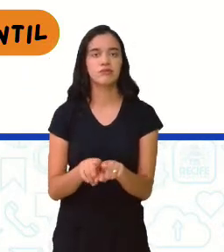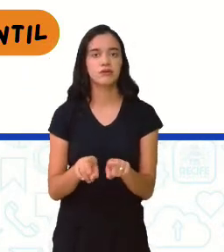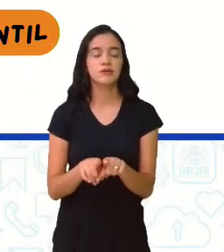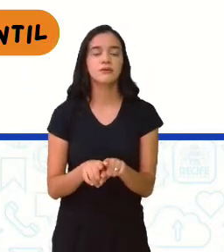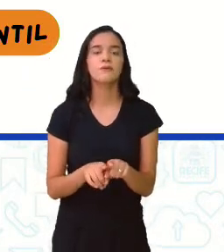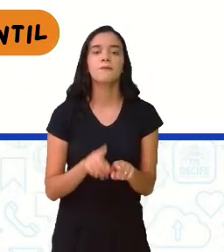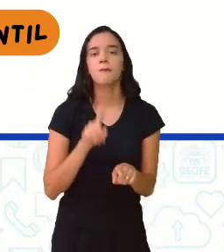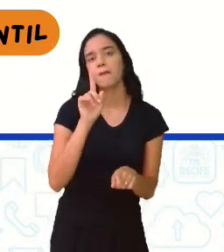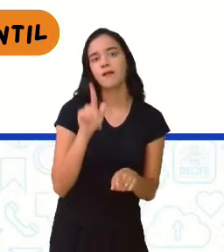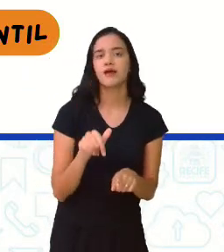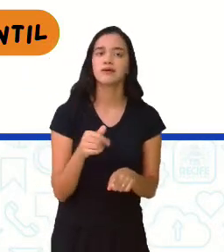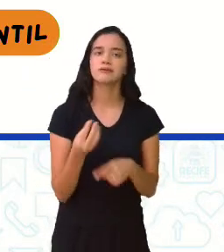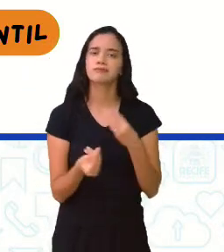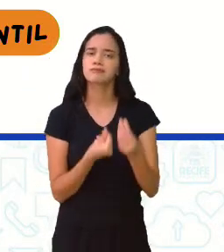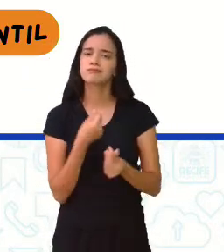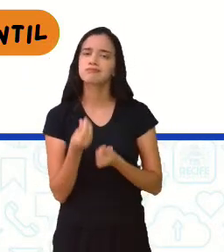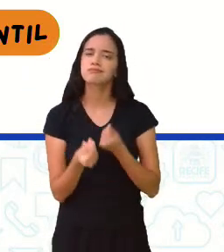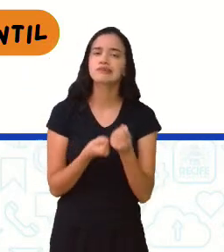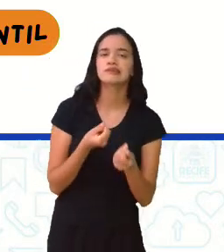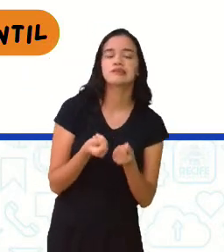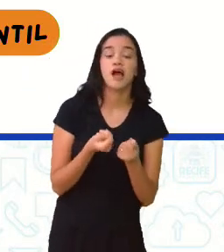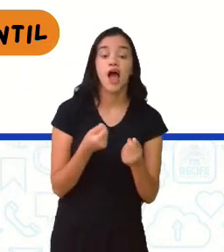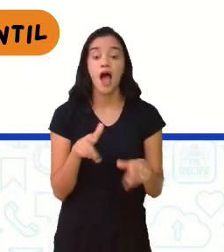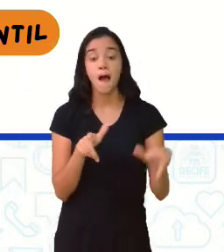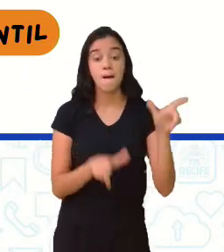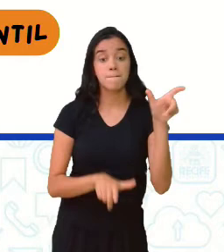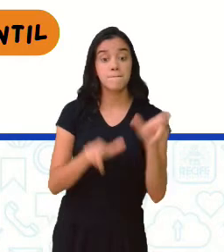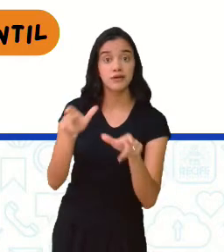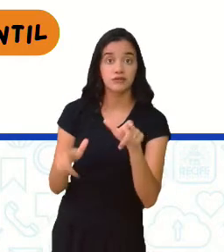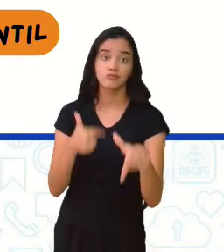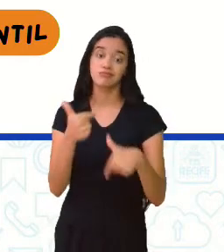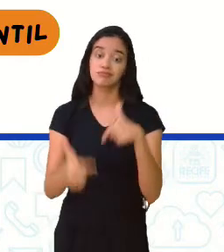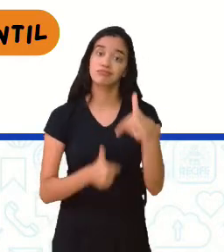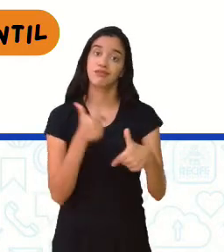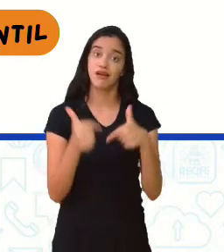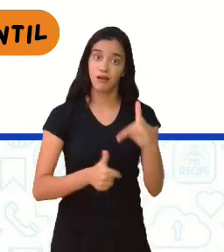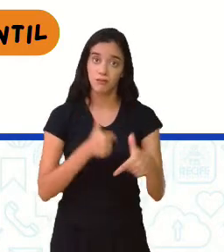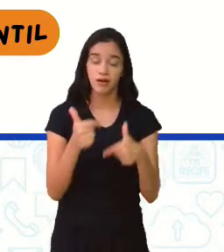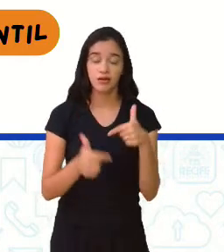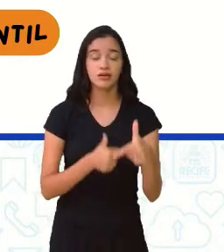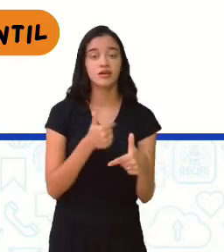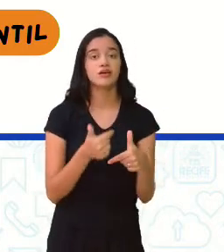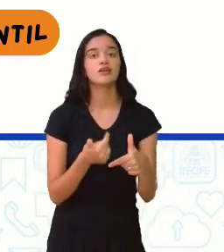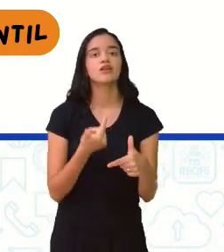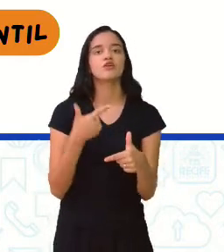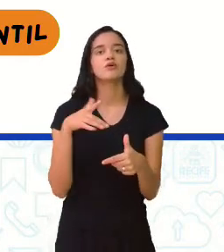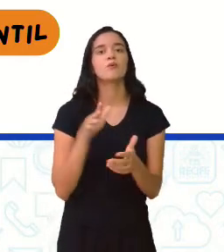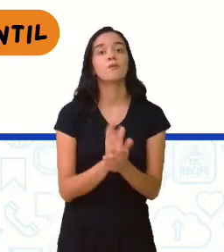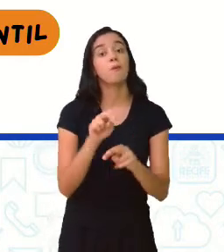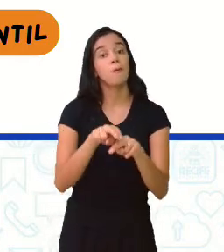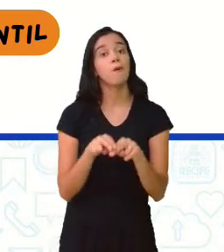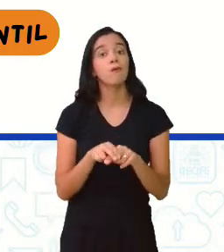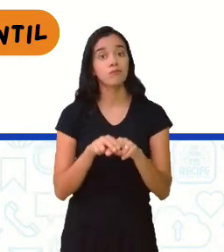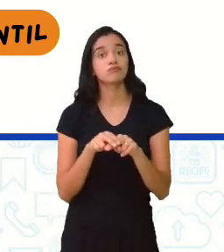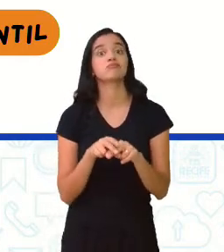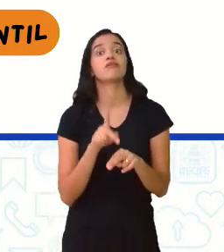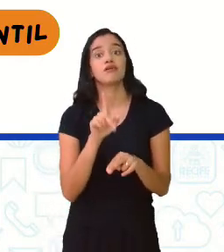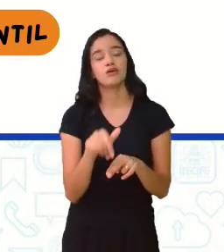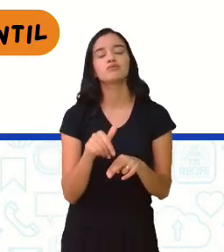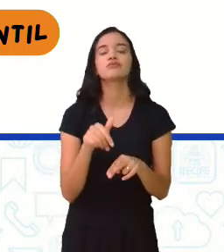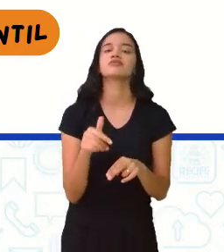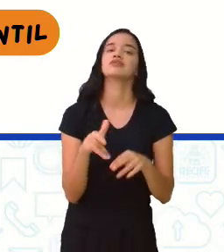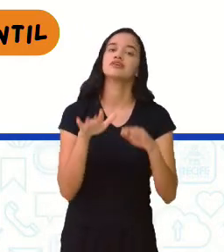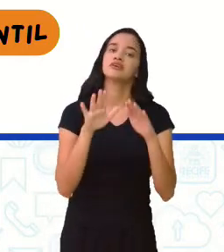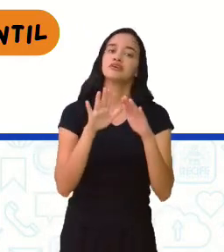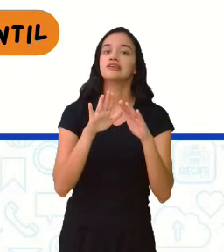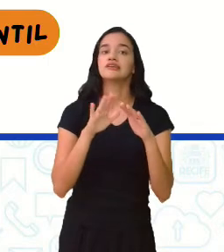retira o indivíduo, né, do seu trabalho e tudo mais, né, por conta de doença, enche os hospitais,